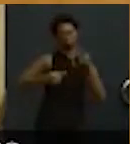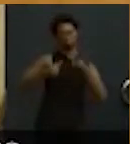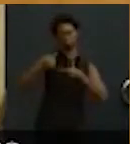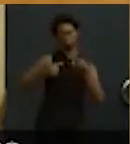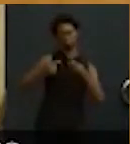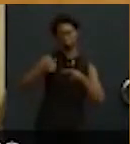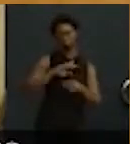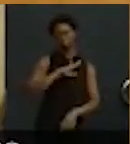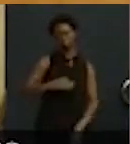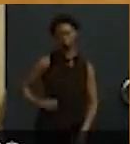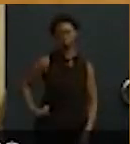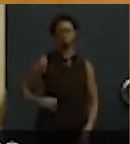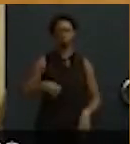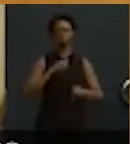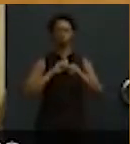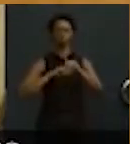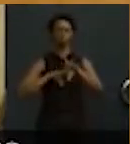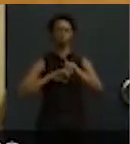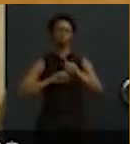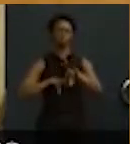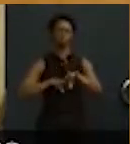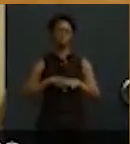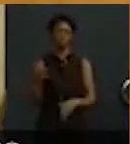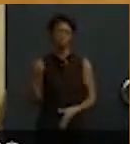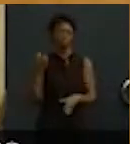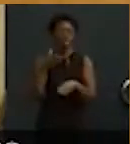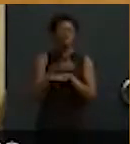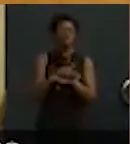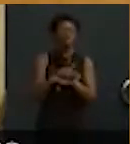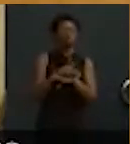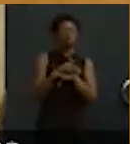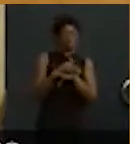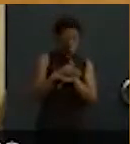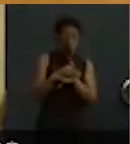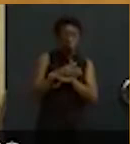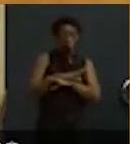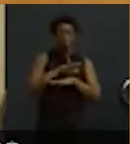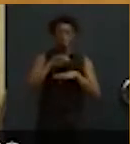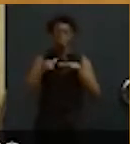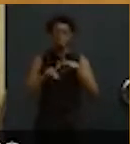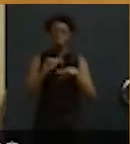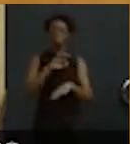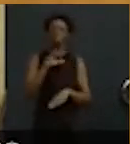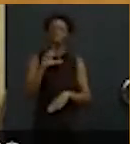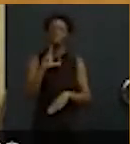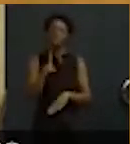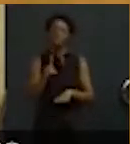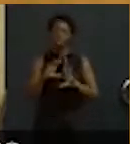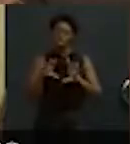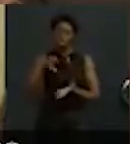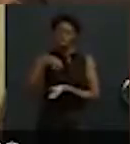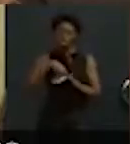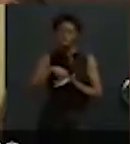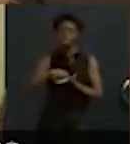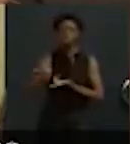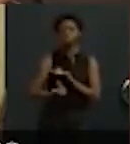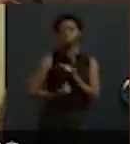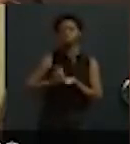educação, passou a integrar a subcoordenação do Centro de Apoio Operacional das